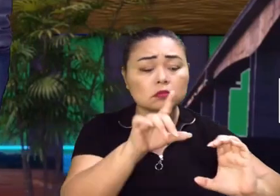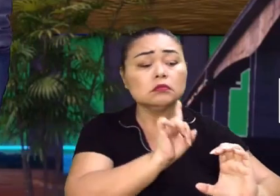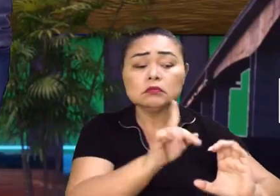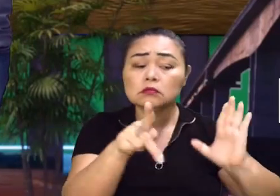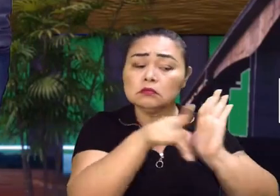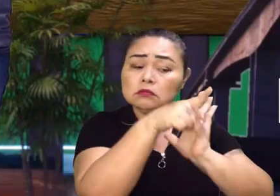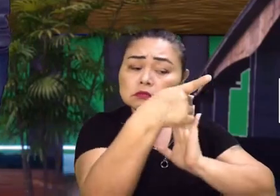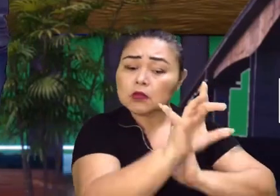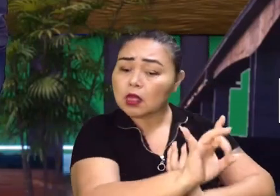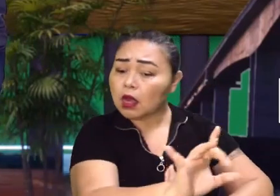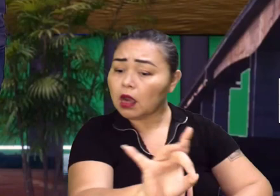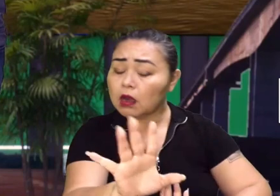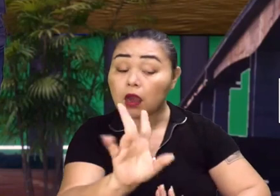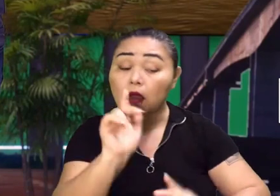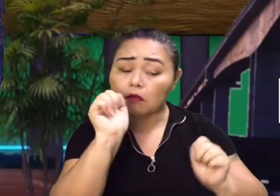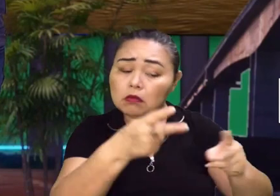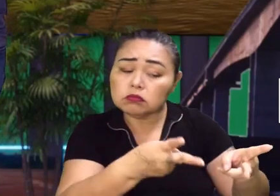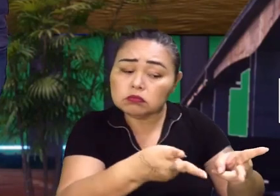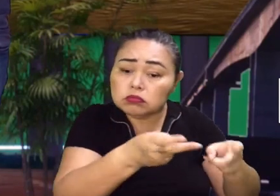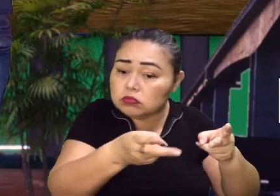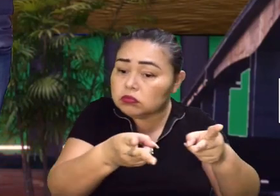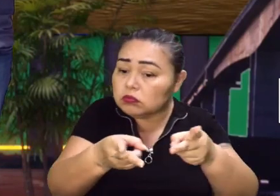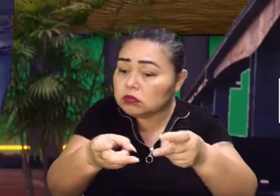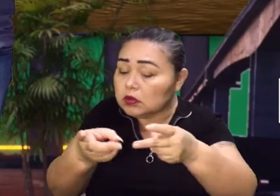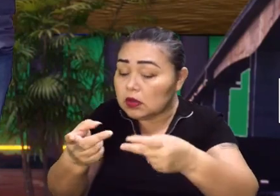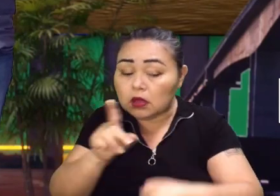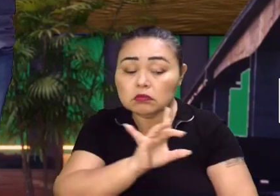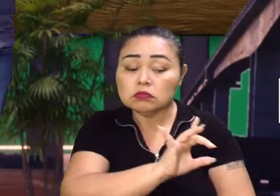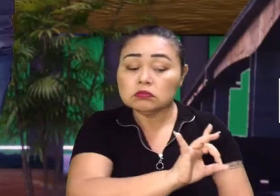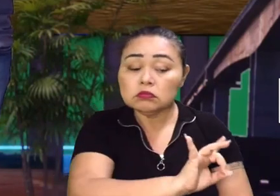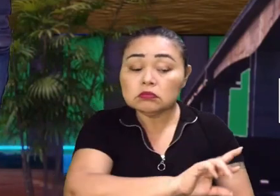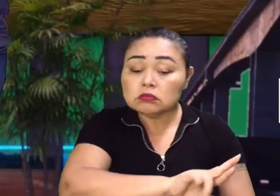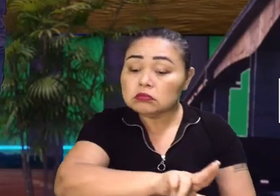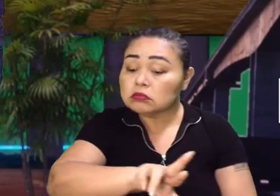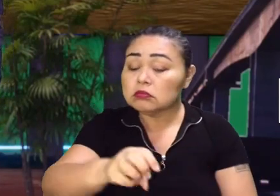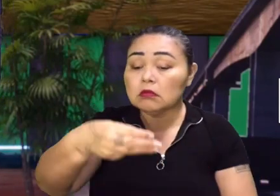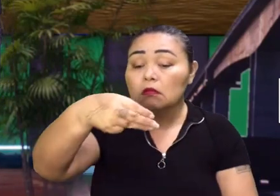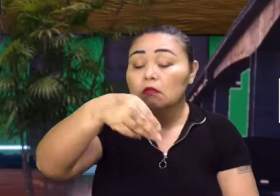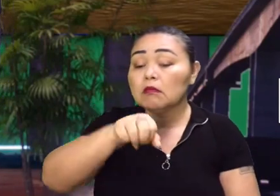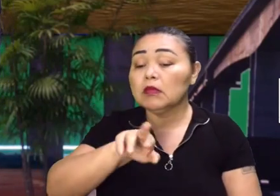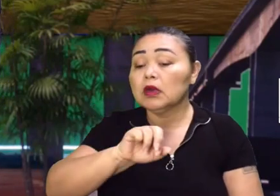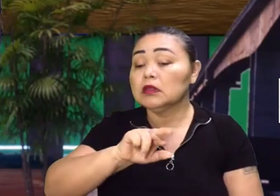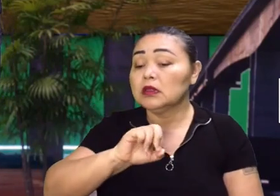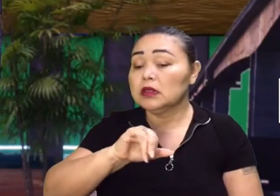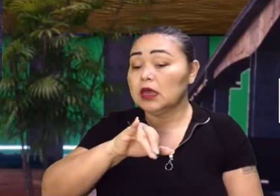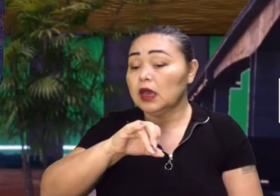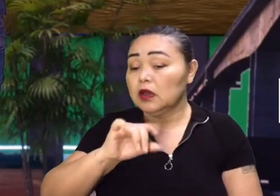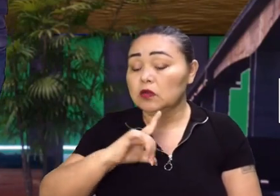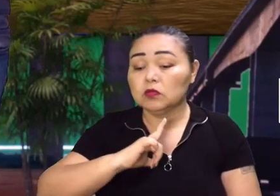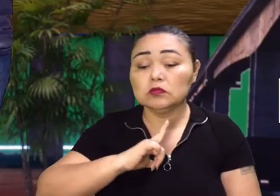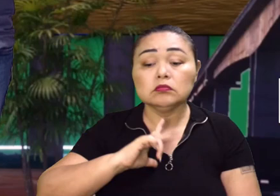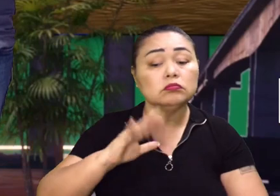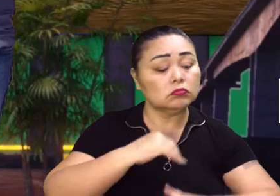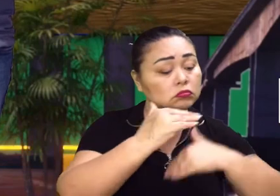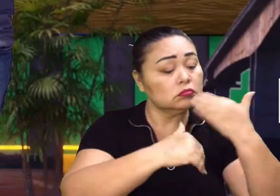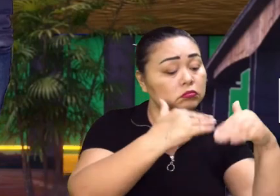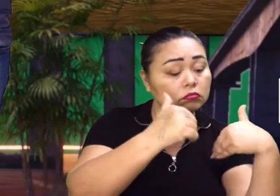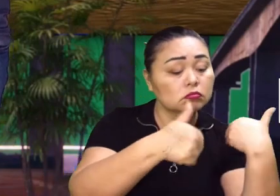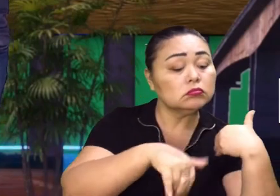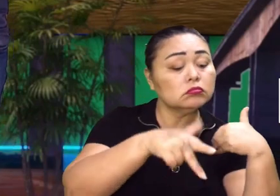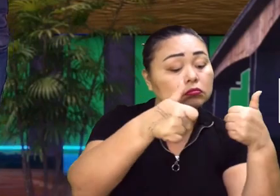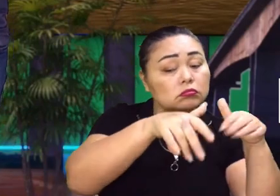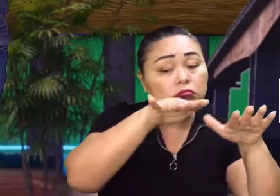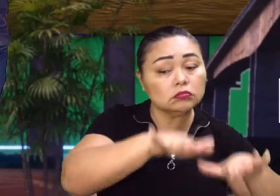que pode ser extraída ali De repente o minério e vai garantir o desenvolvimento daquela determinada região Beleza